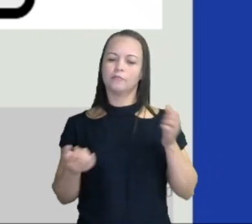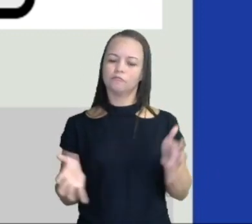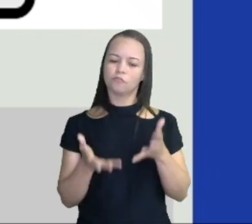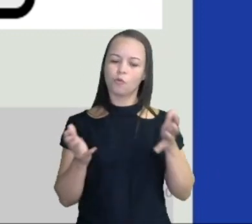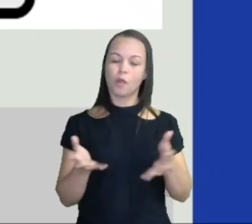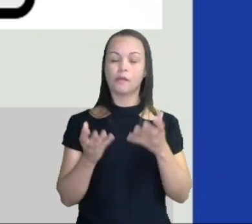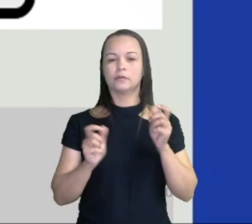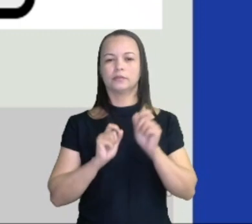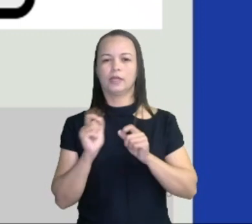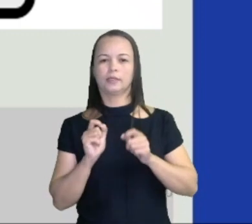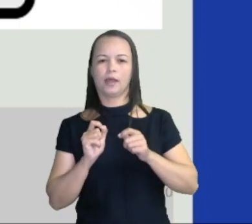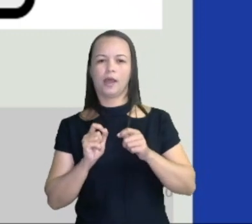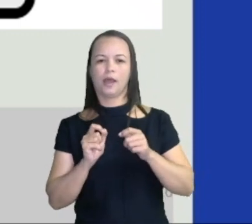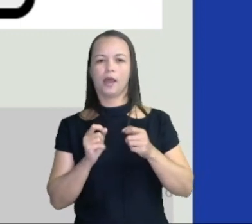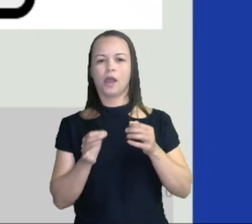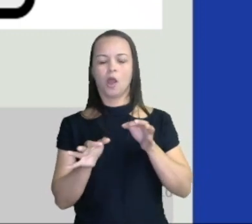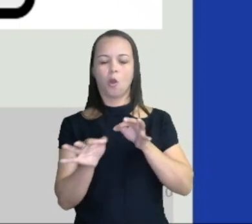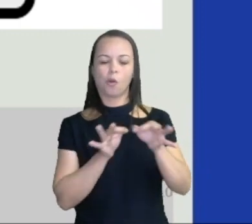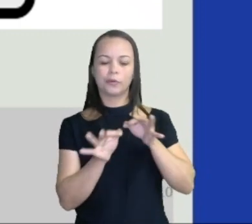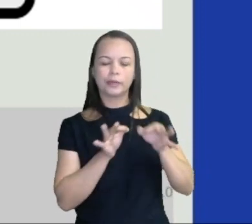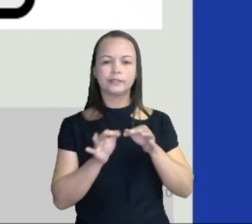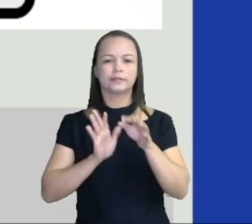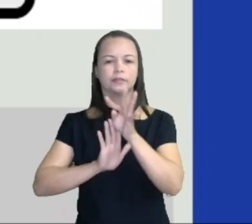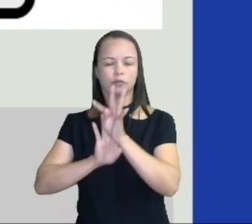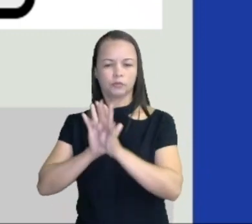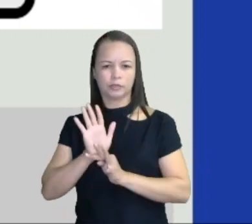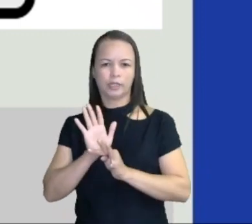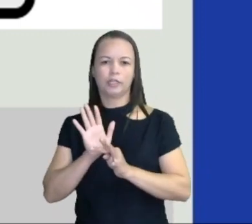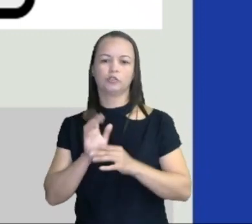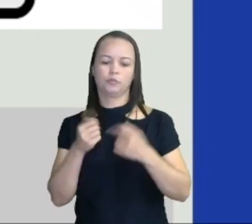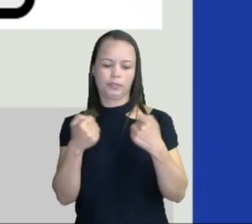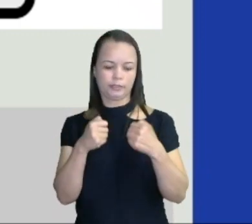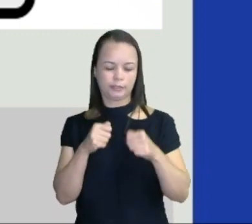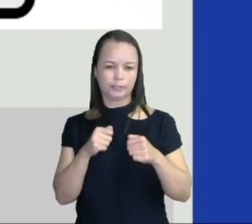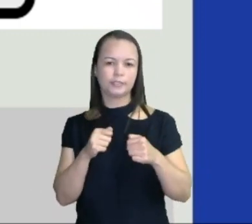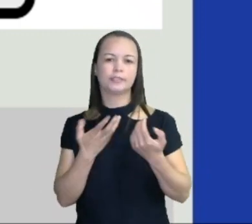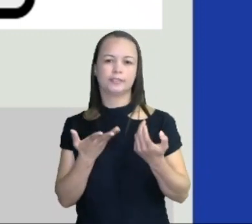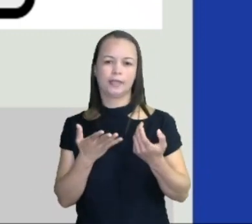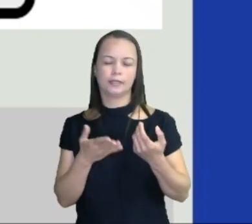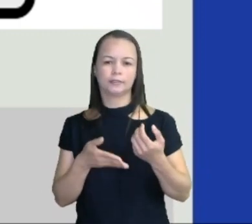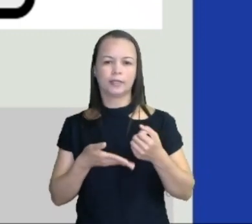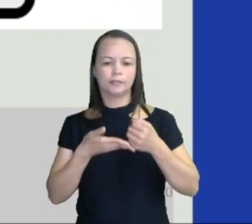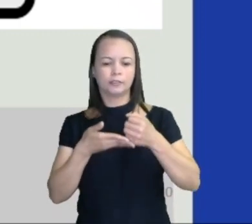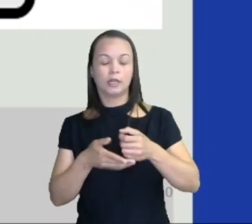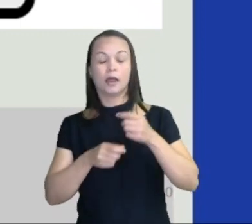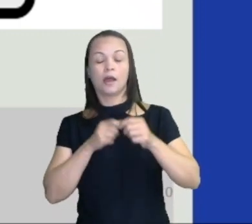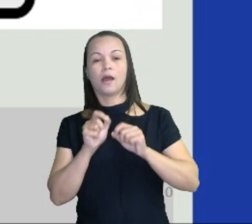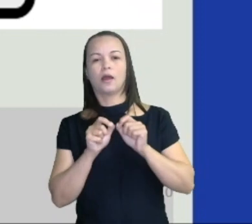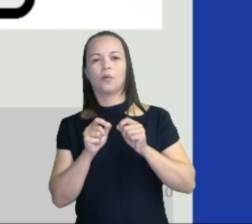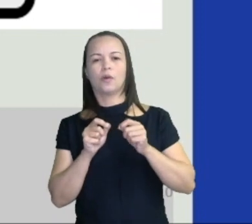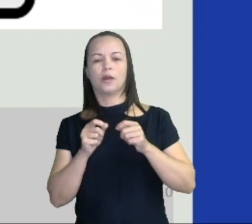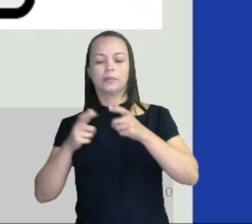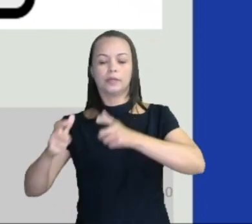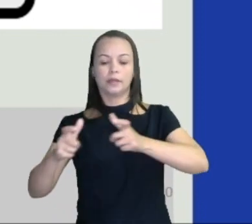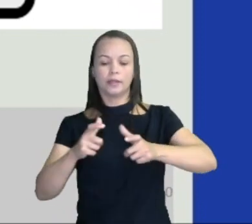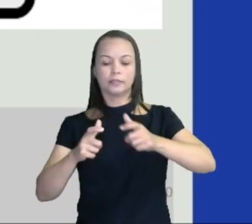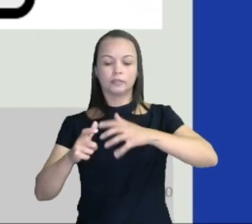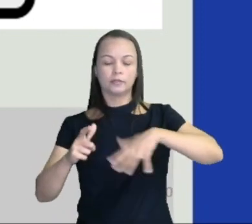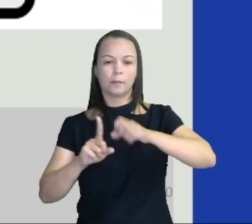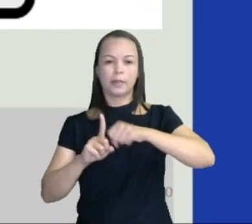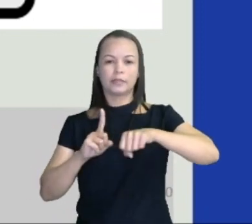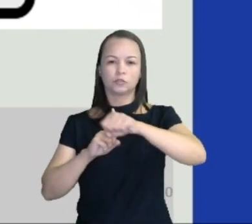na estrutura do texto e deve ser considerado um ambiente pessoal e um